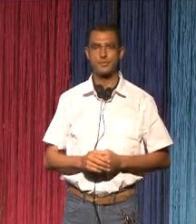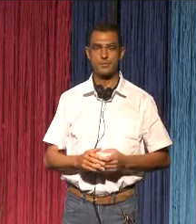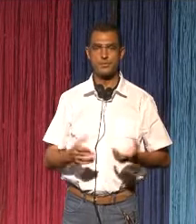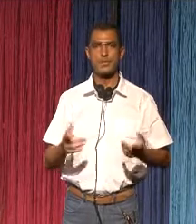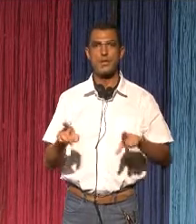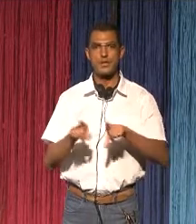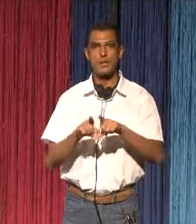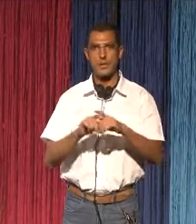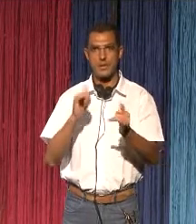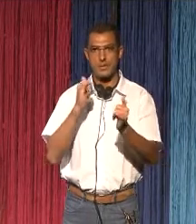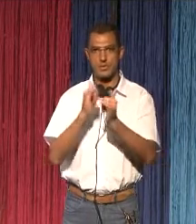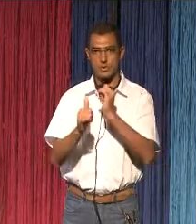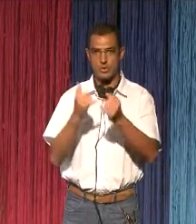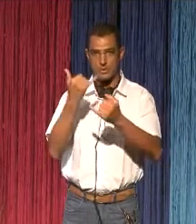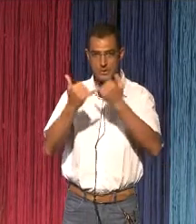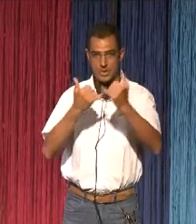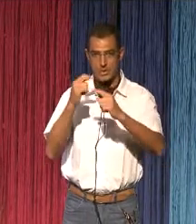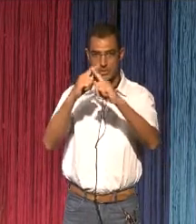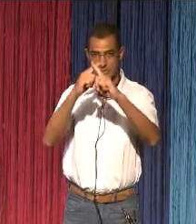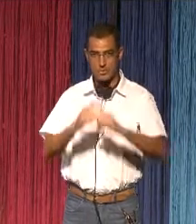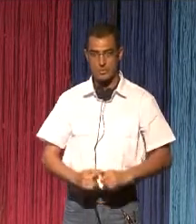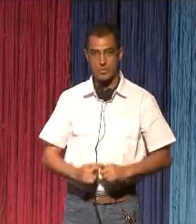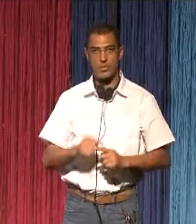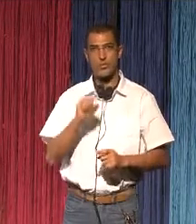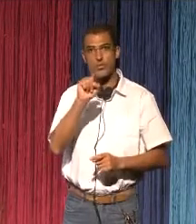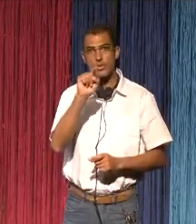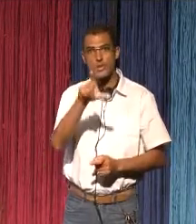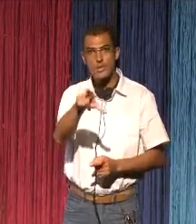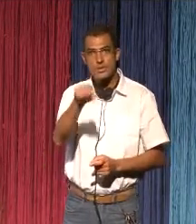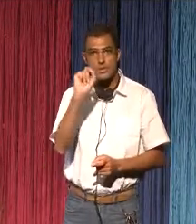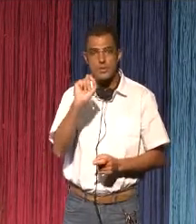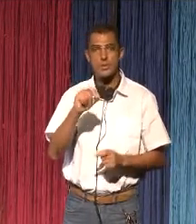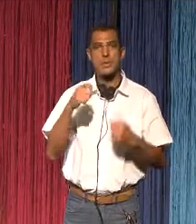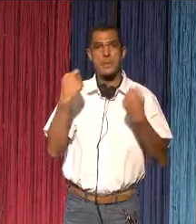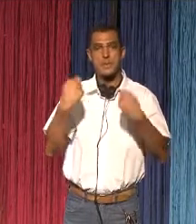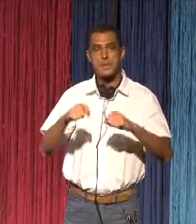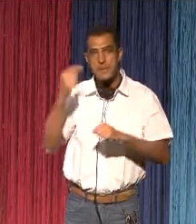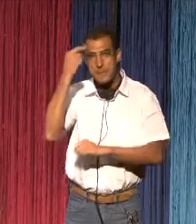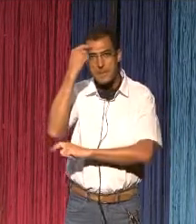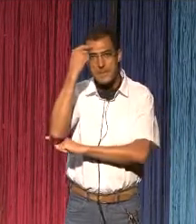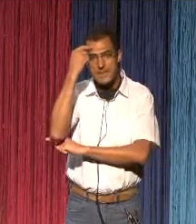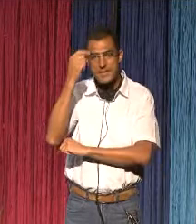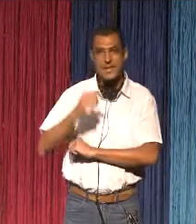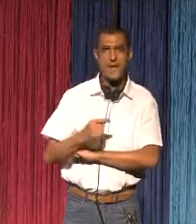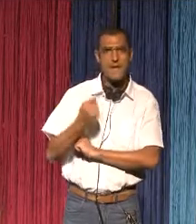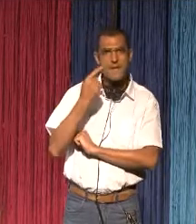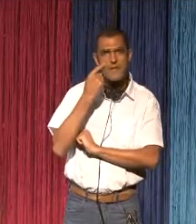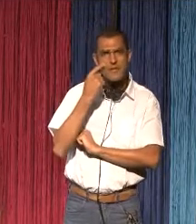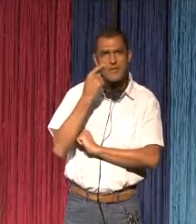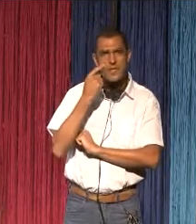É uma escolha que tem consequências. Você precisa ponderar qual é a consequência da minha